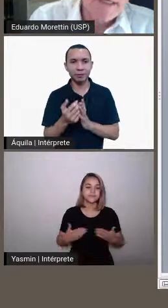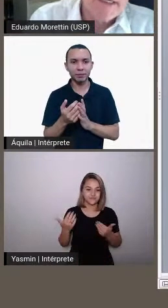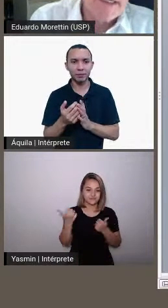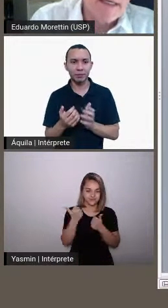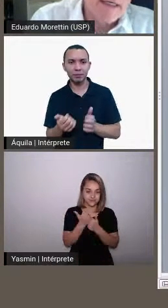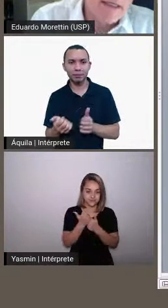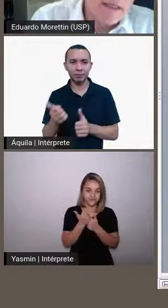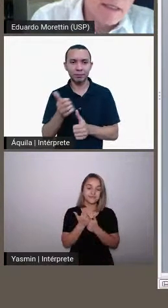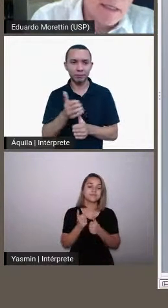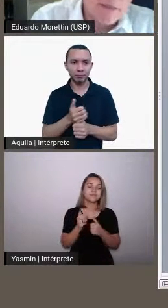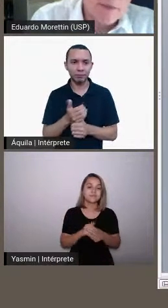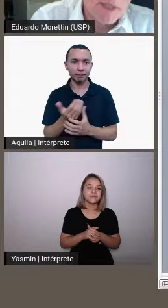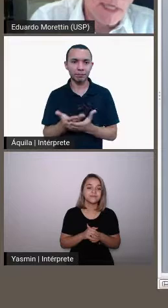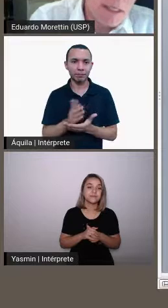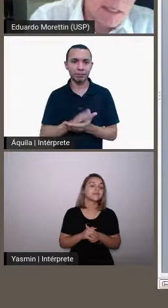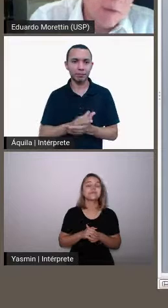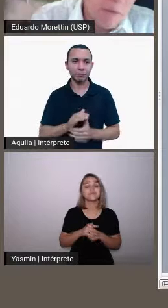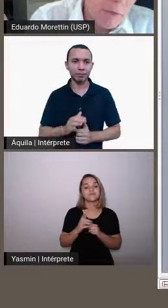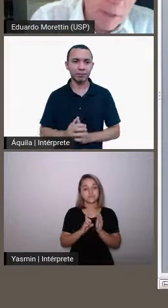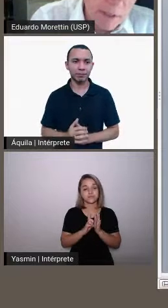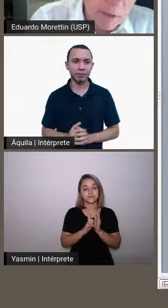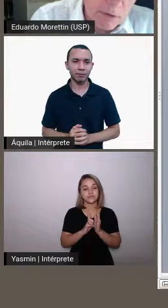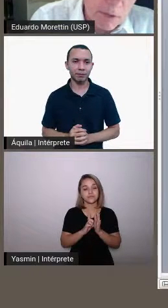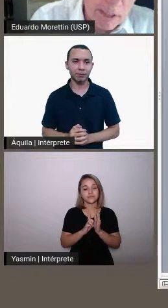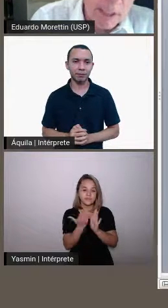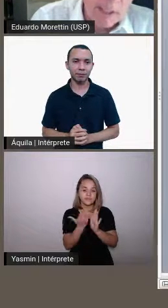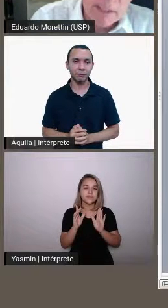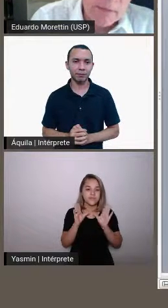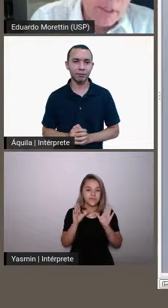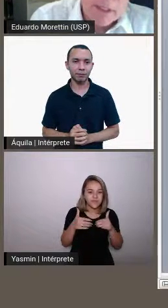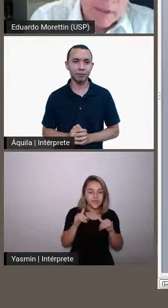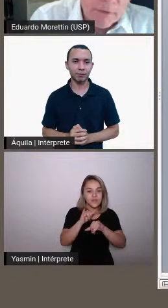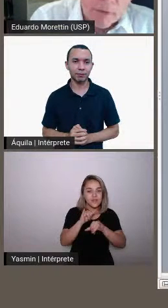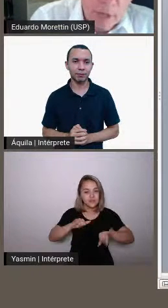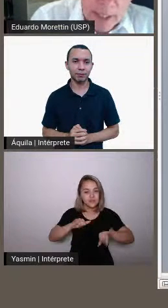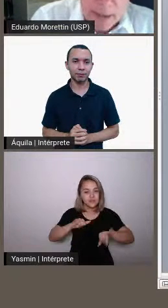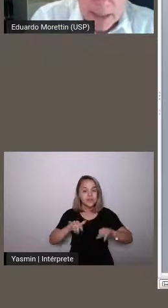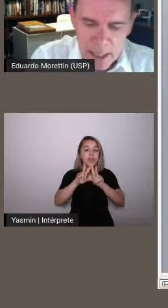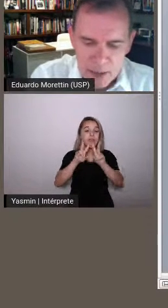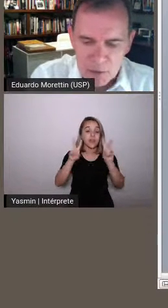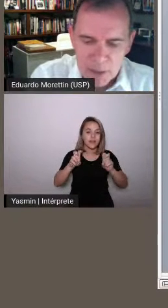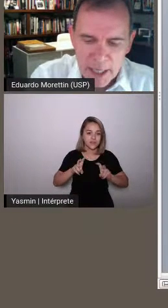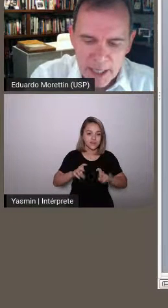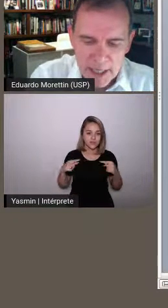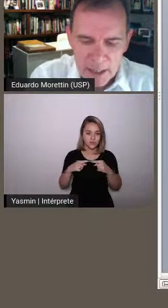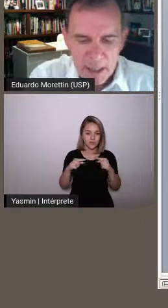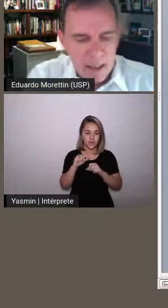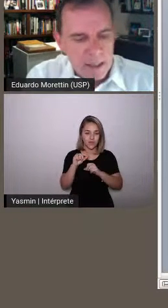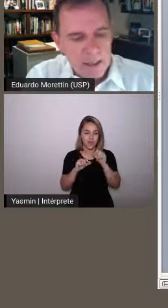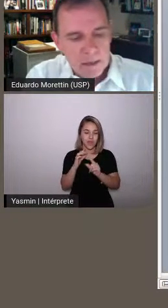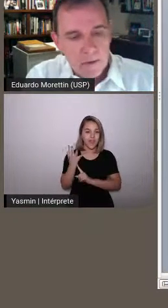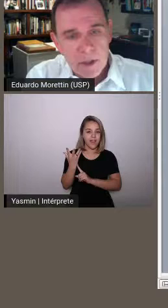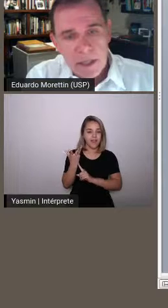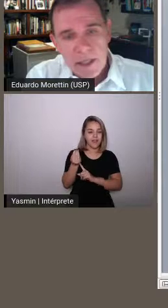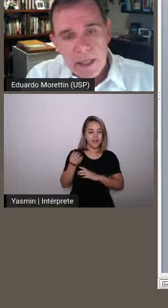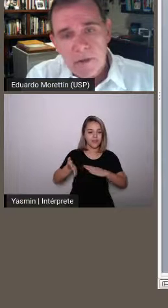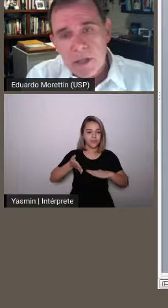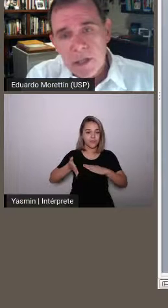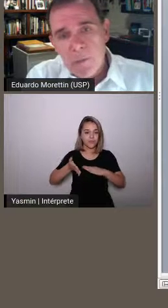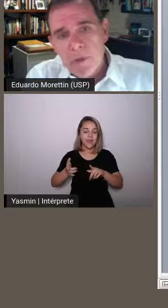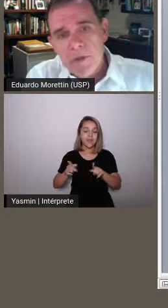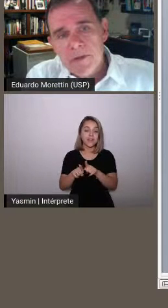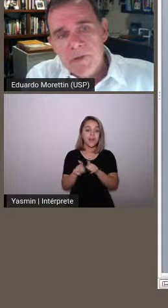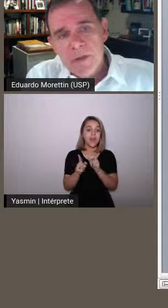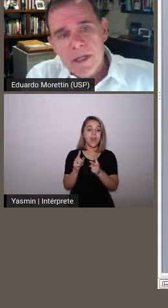dedicada à propagação, enfim, das questões vinculadas à arte moderna, e são dois desenhos